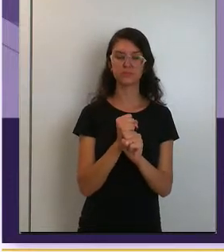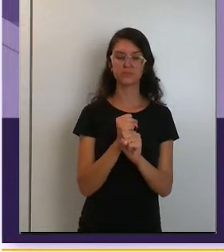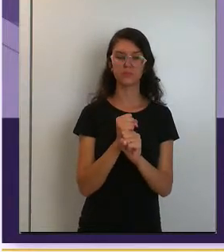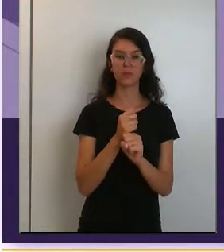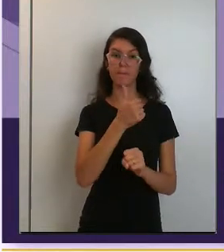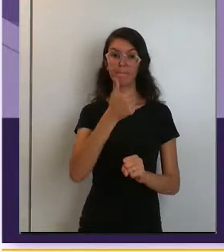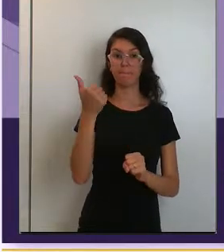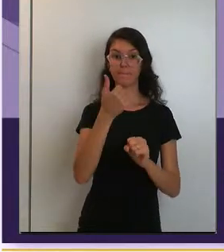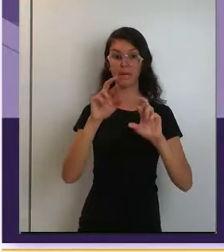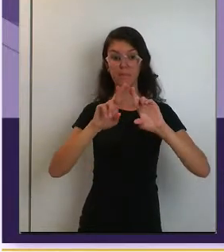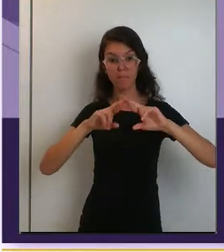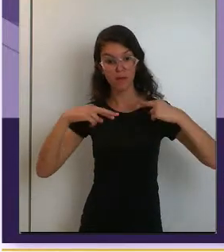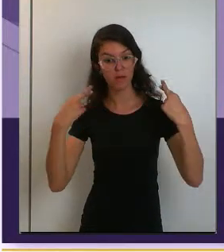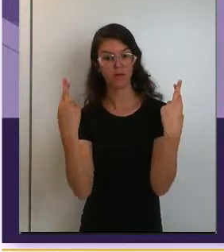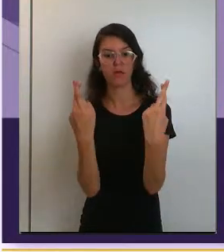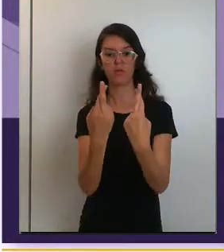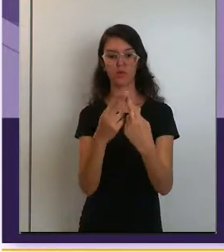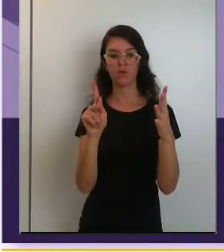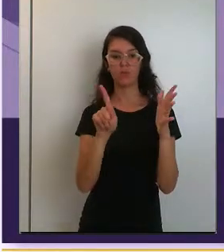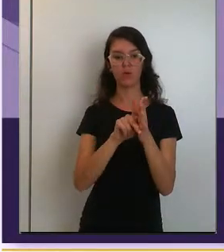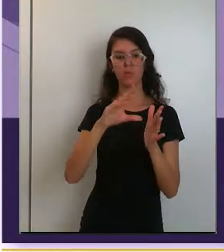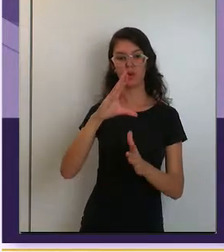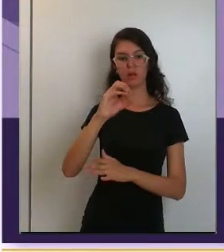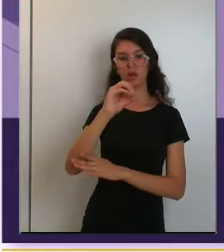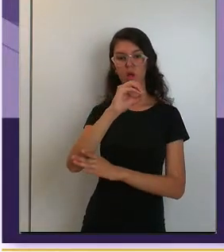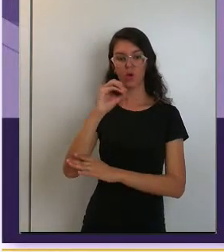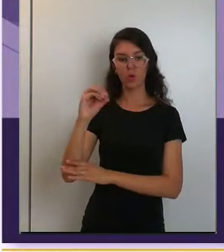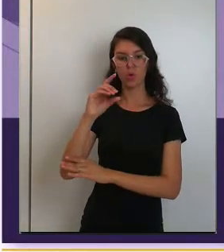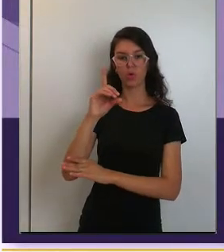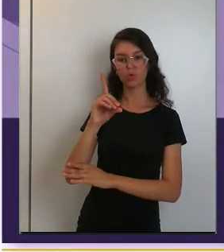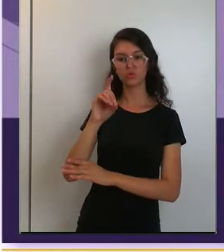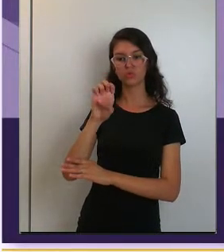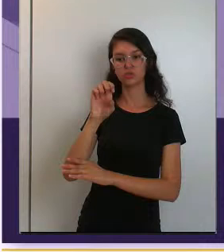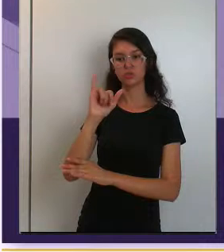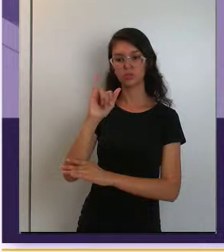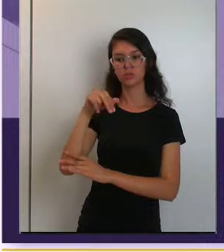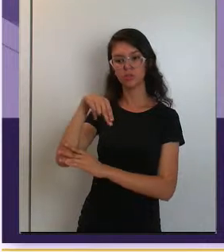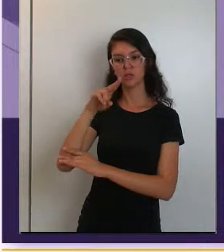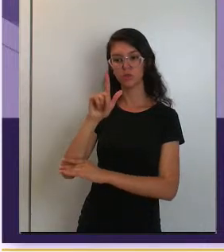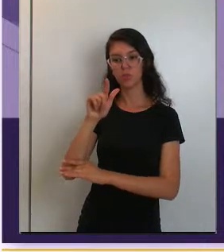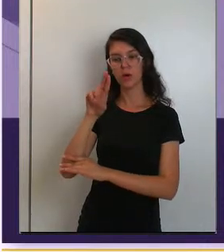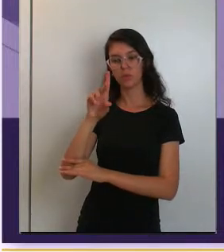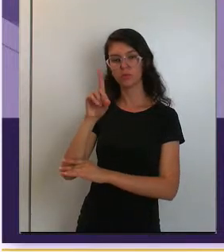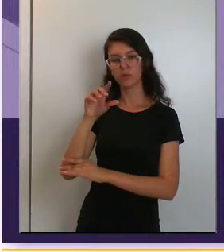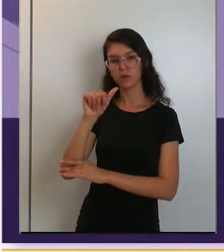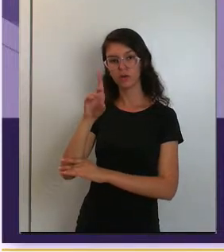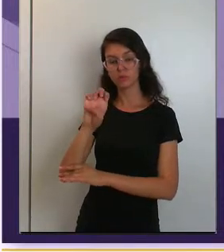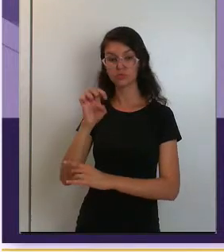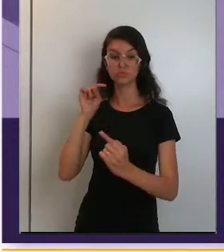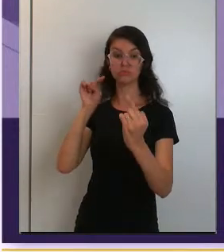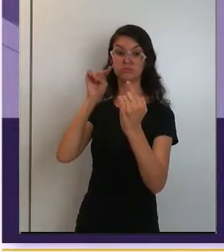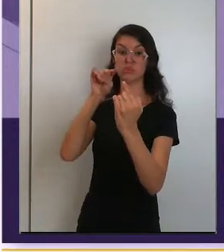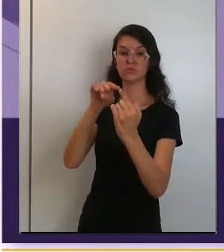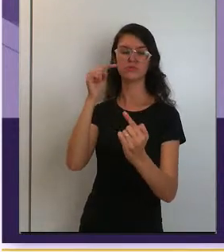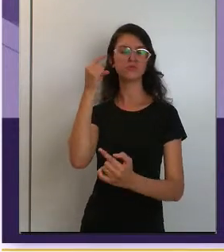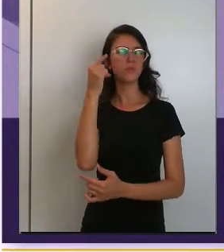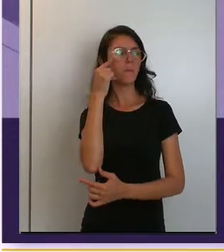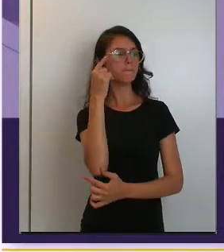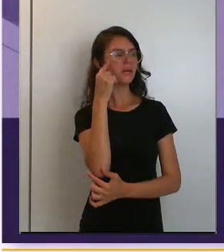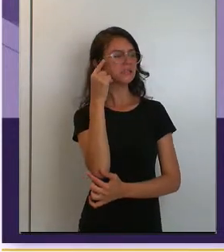primeira reunião ordinária da Cor de Igualdade, e ele tem por objetivo justamente